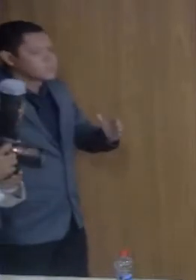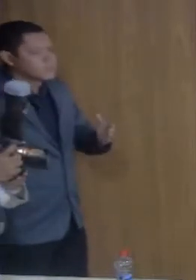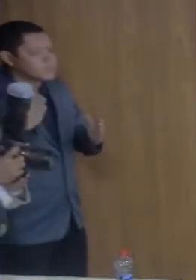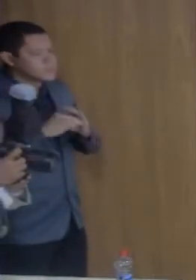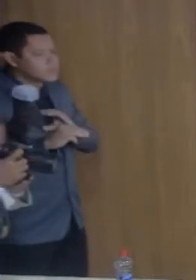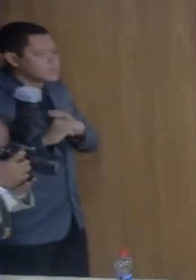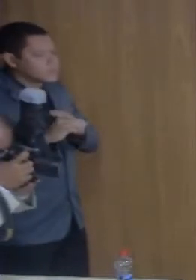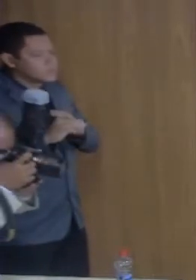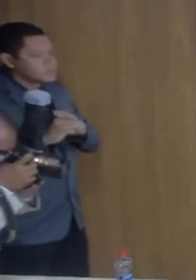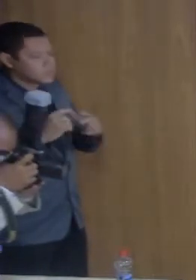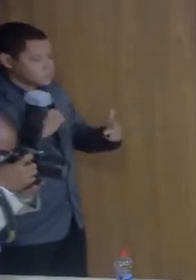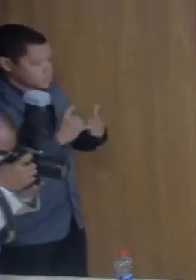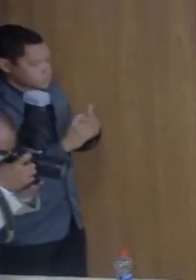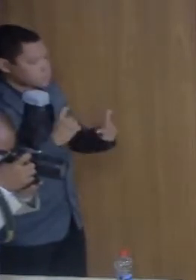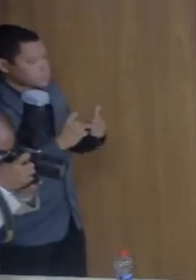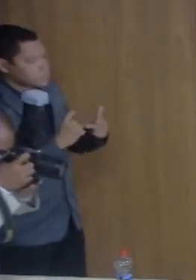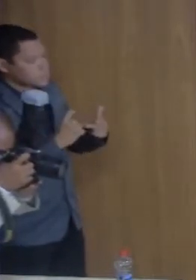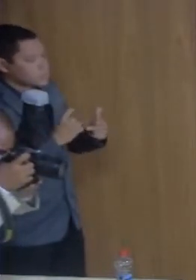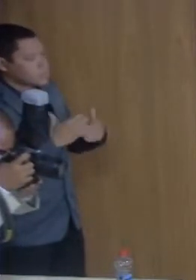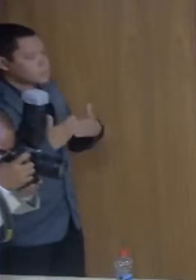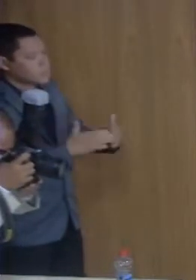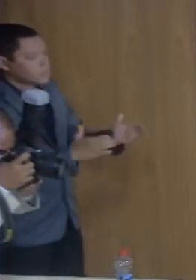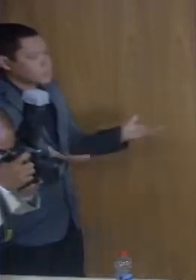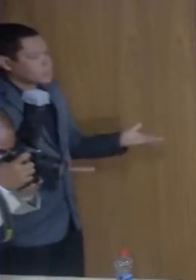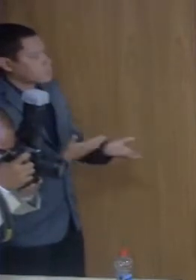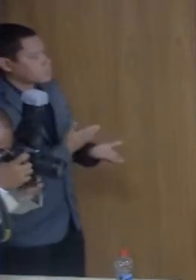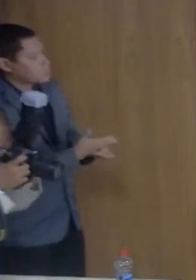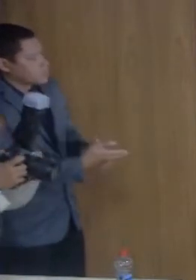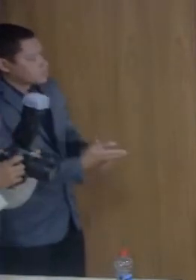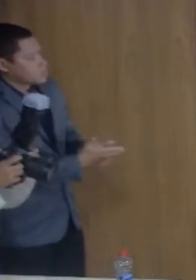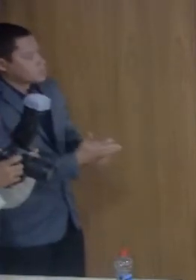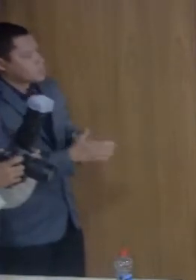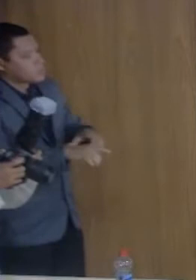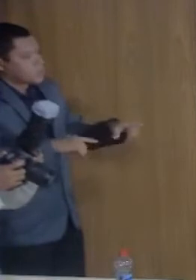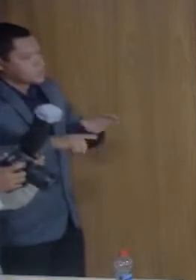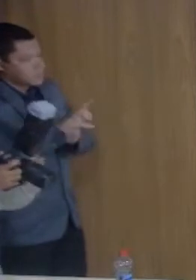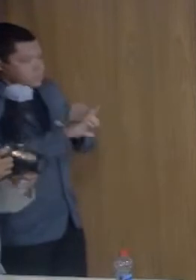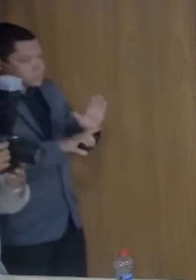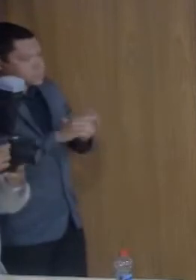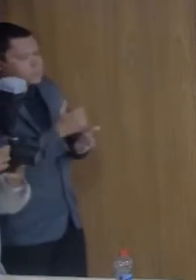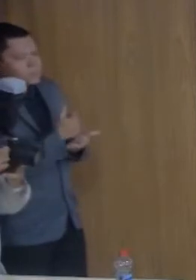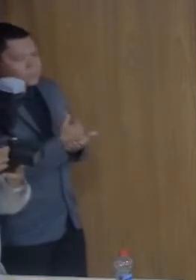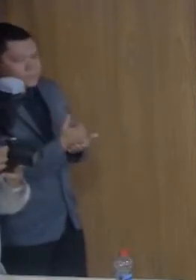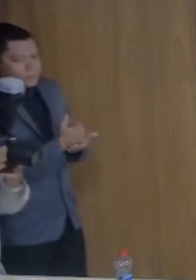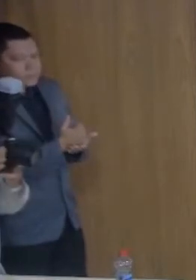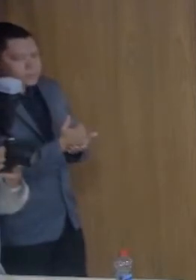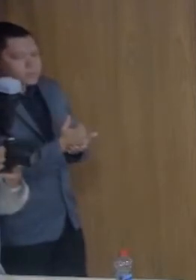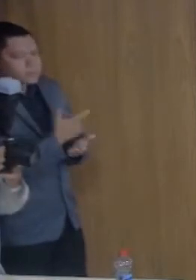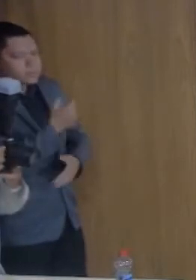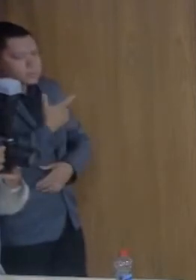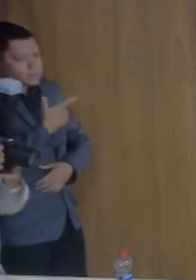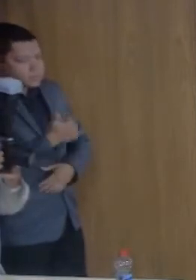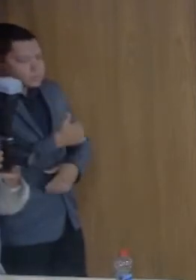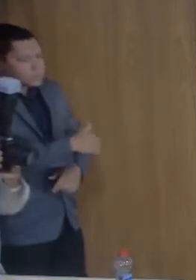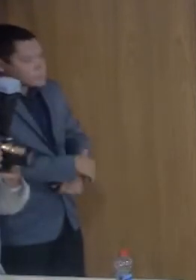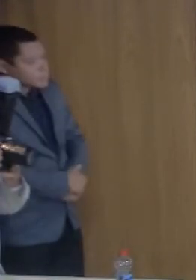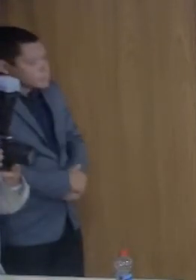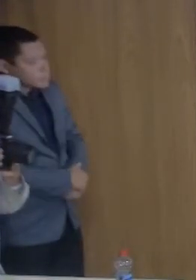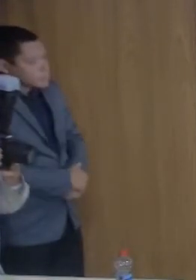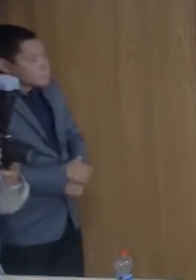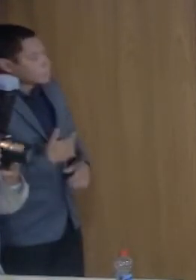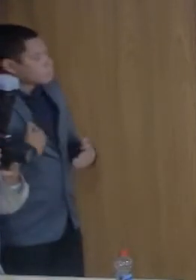Poder Executivo na abertura dos trabalhos legislativos do ano de 2021. Portanto,